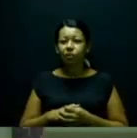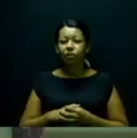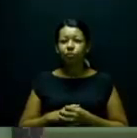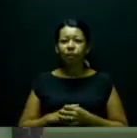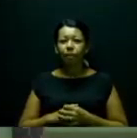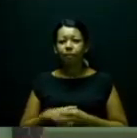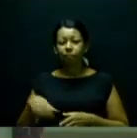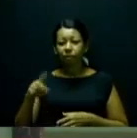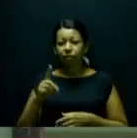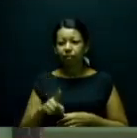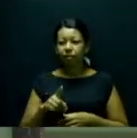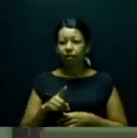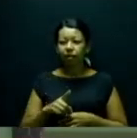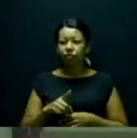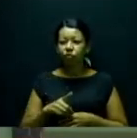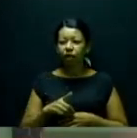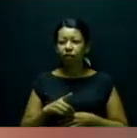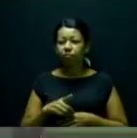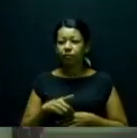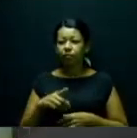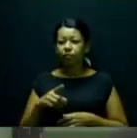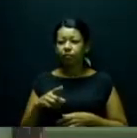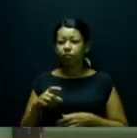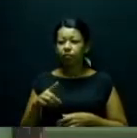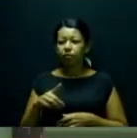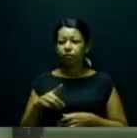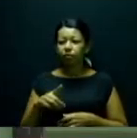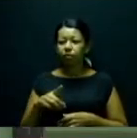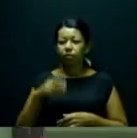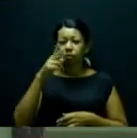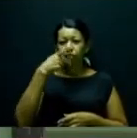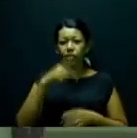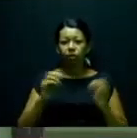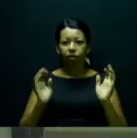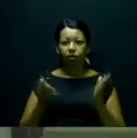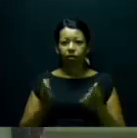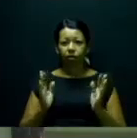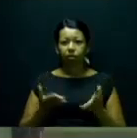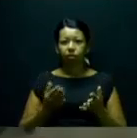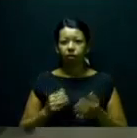Em votação, com a palavra, vereador Ivan Dobrado.